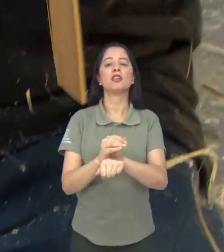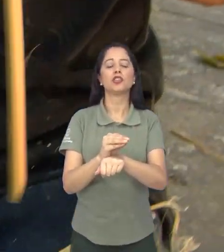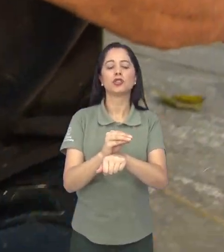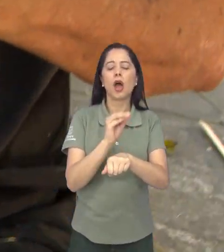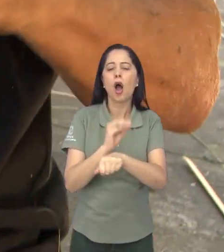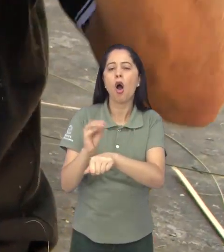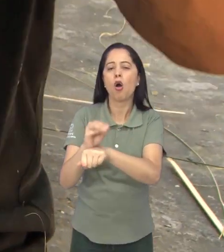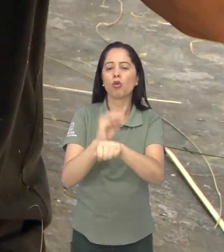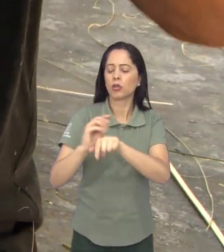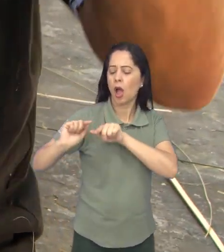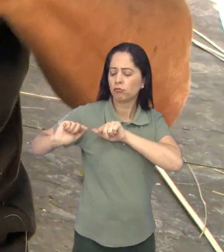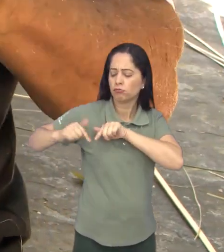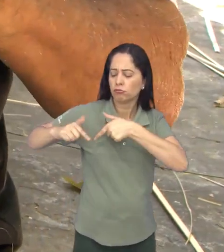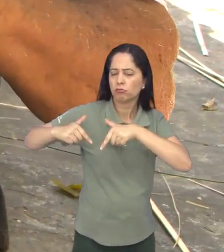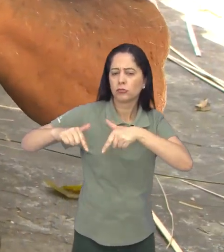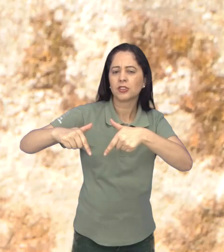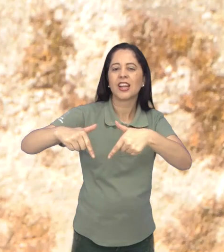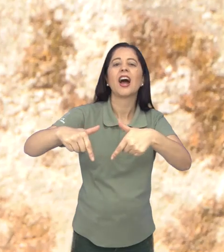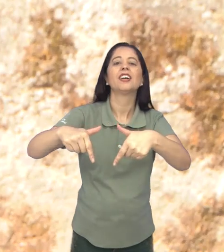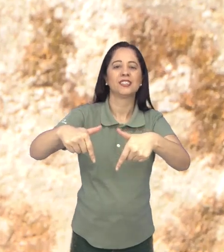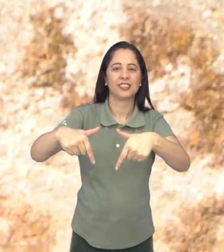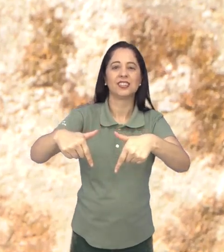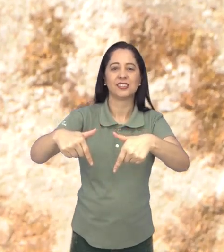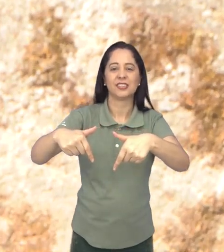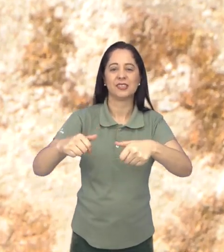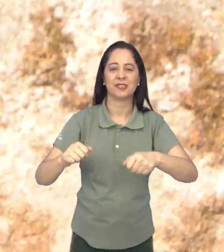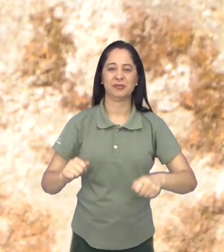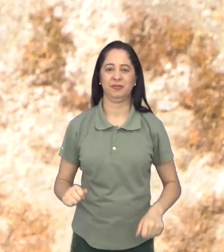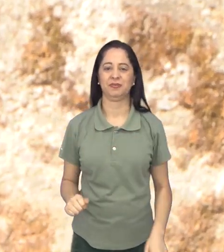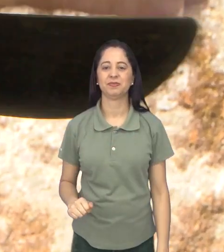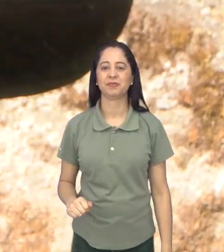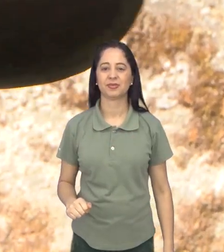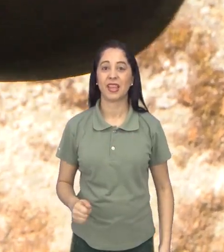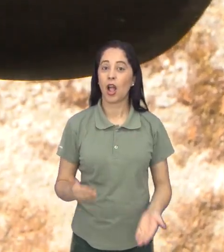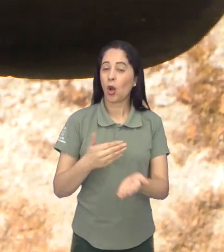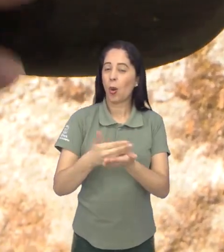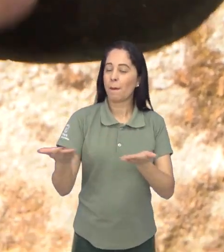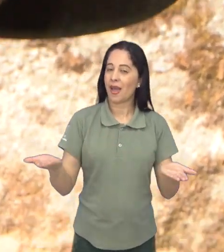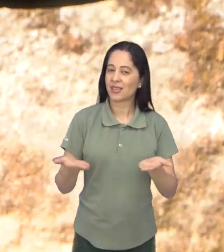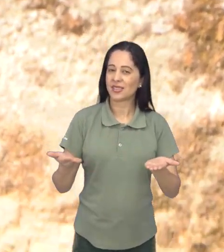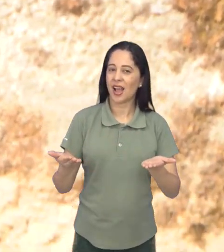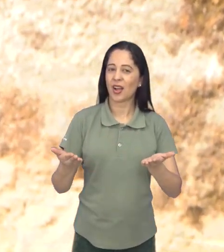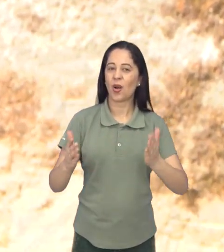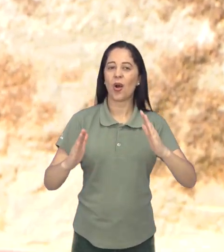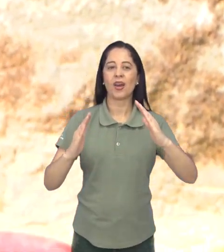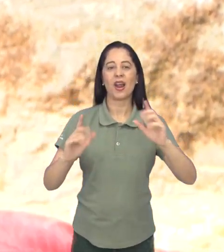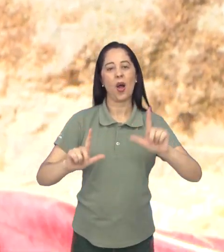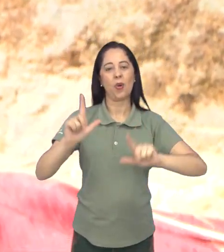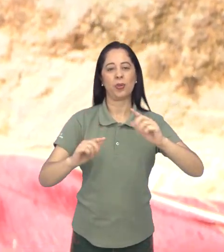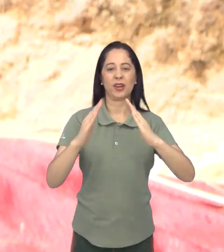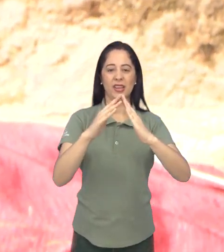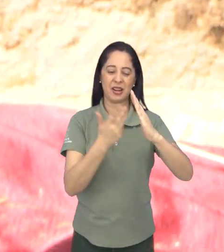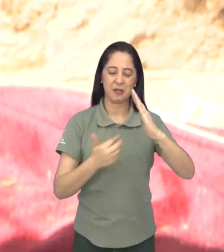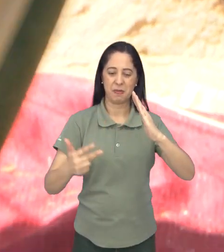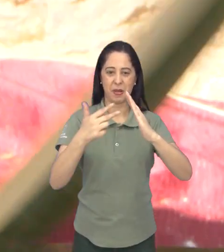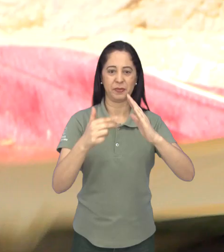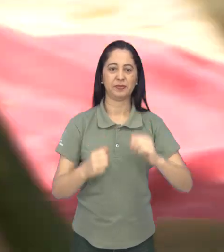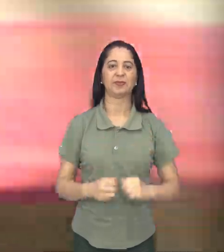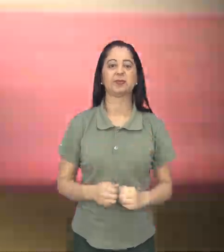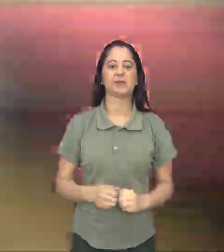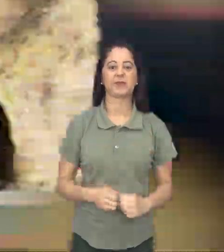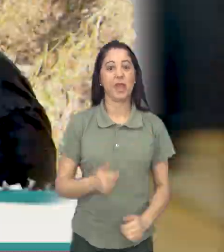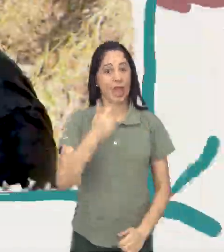das tradições culturais e artesanais das comunidades que a praticam, viu? Começa agora Feito em